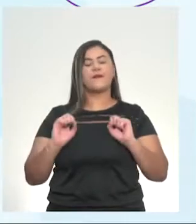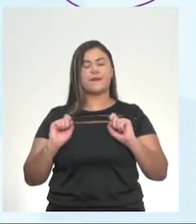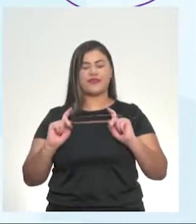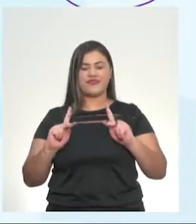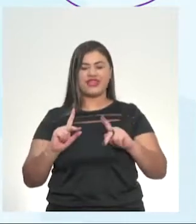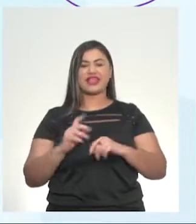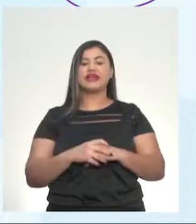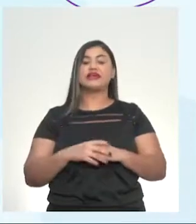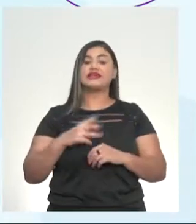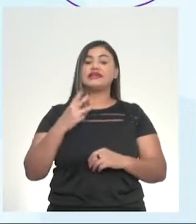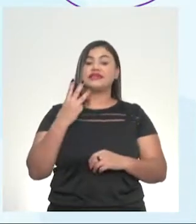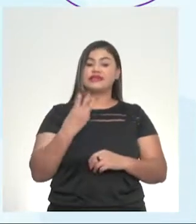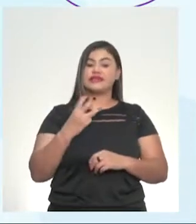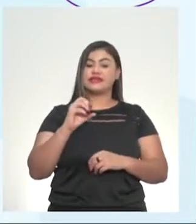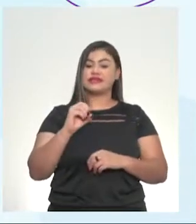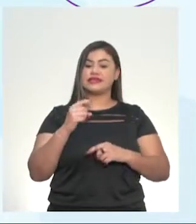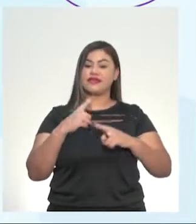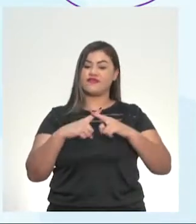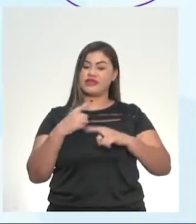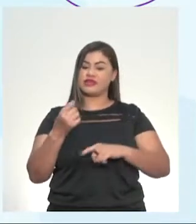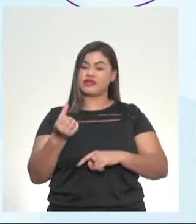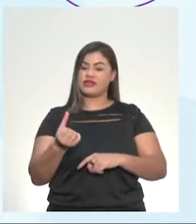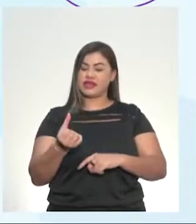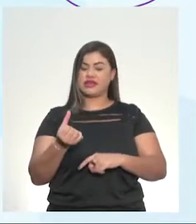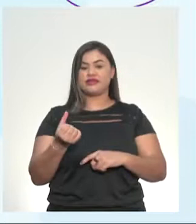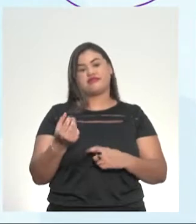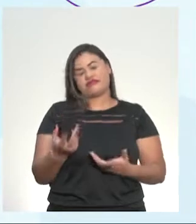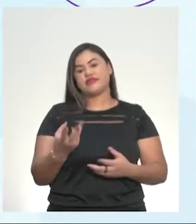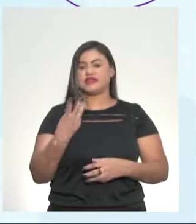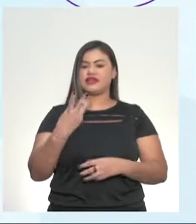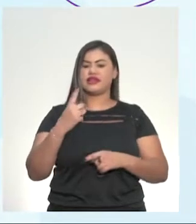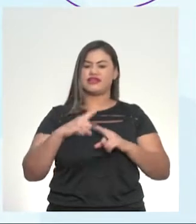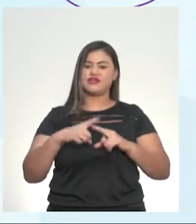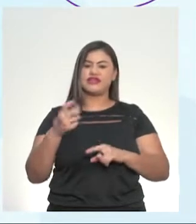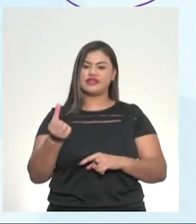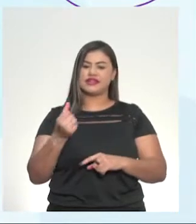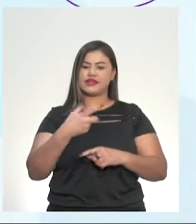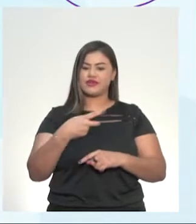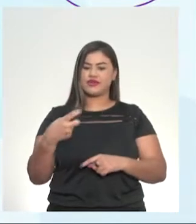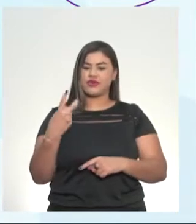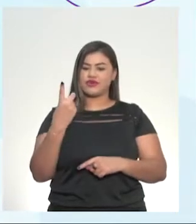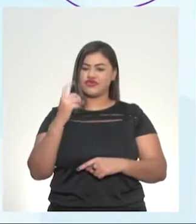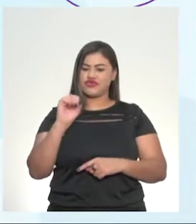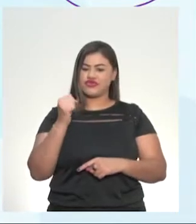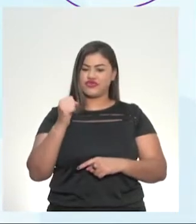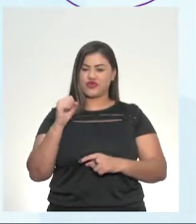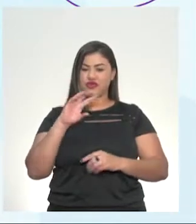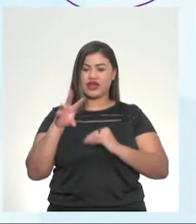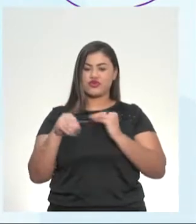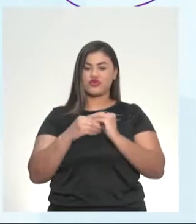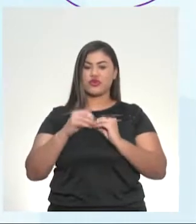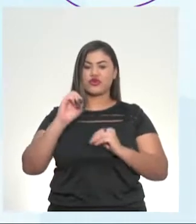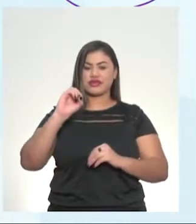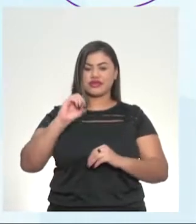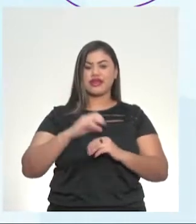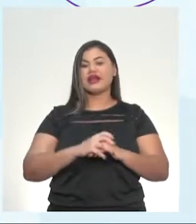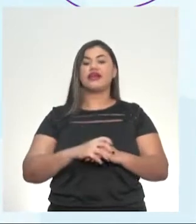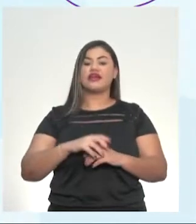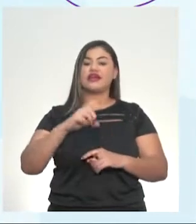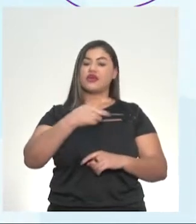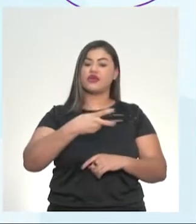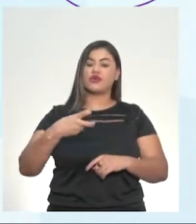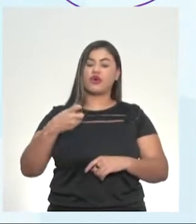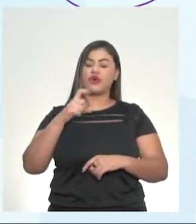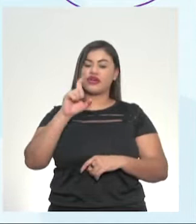Então, 30 vezes 6, 3 vezes 6, 18, e põe um zerinho, que é igual a X vezes